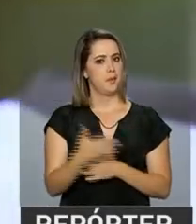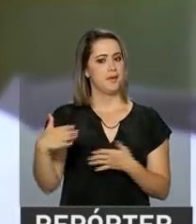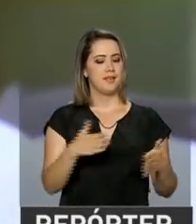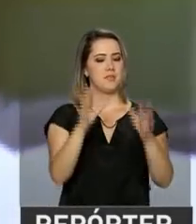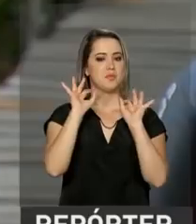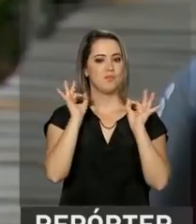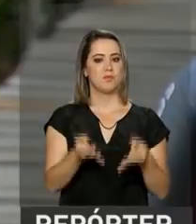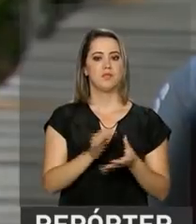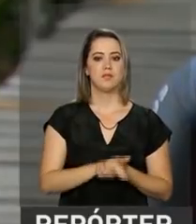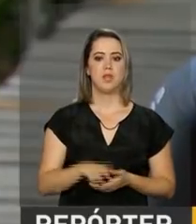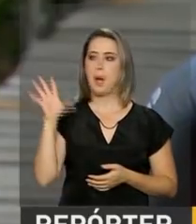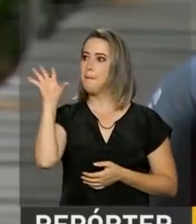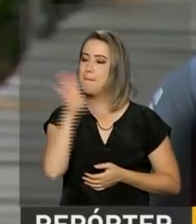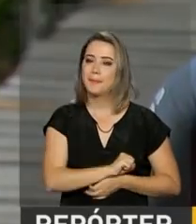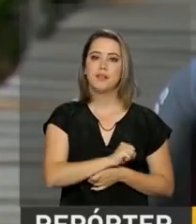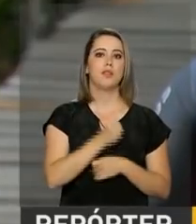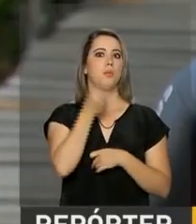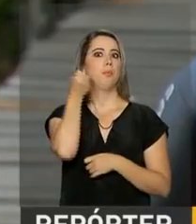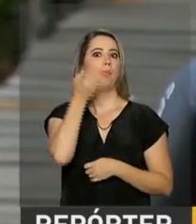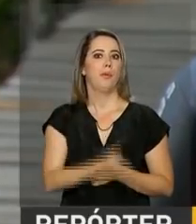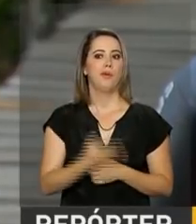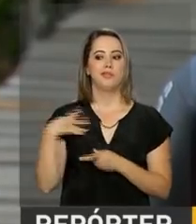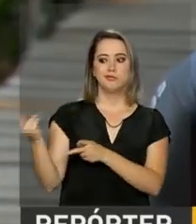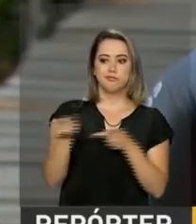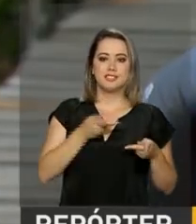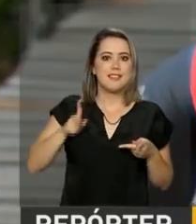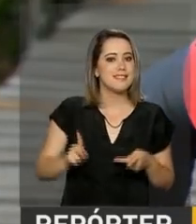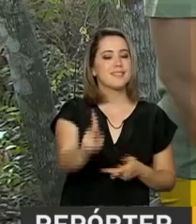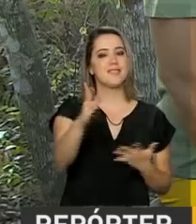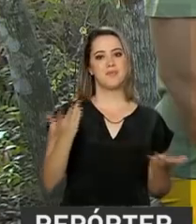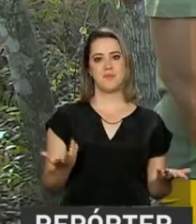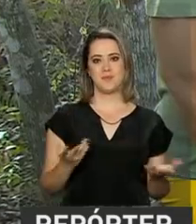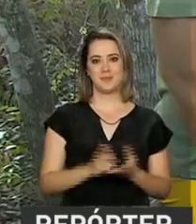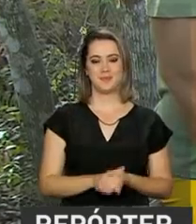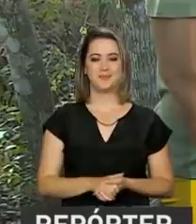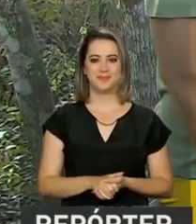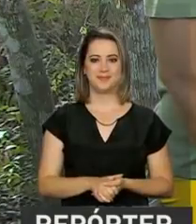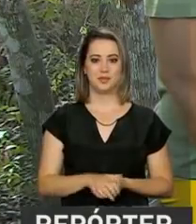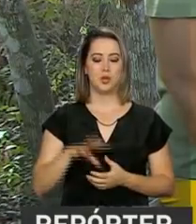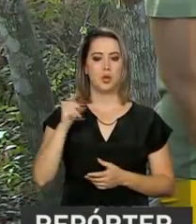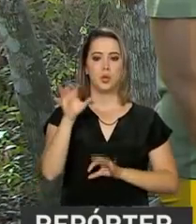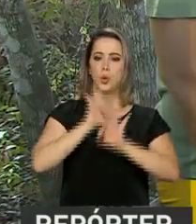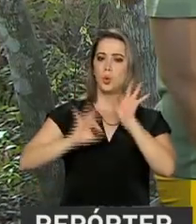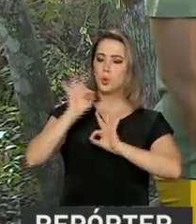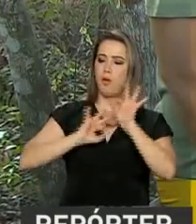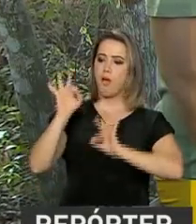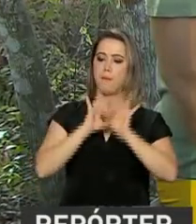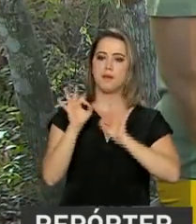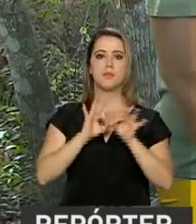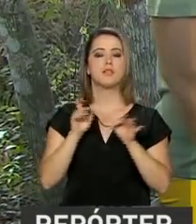a sinalização. Amei, assim, acho que é fantástico, vou passar a frequentar mesmo. Todo o trabalho de sinalização nos